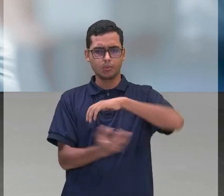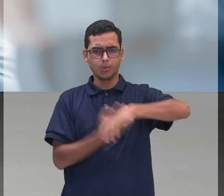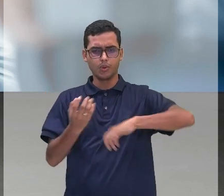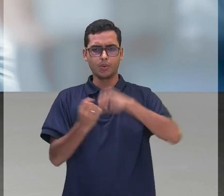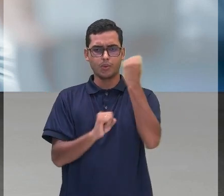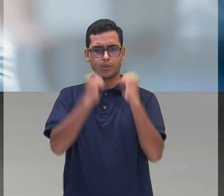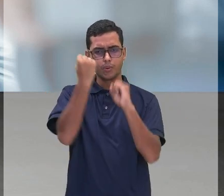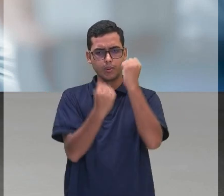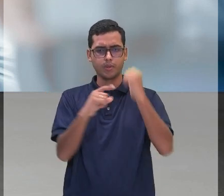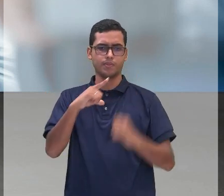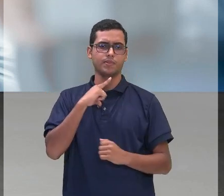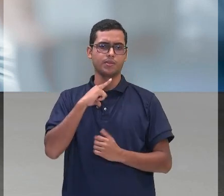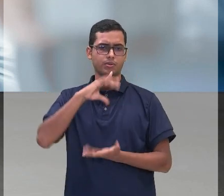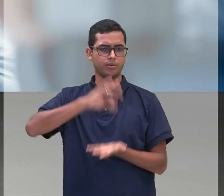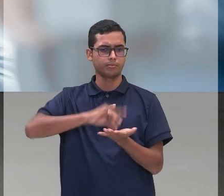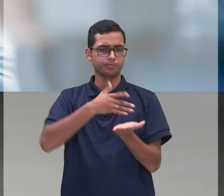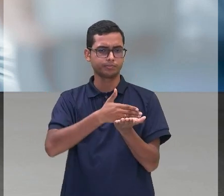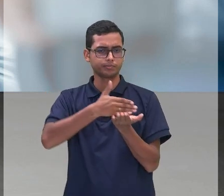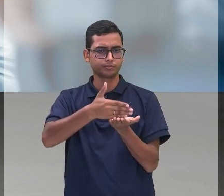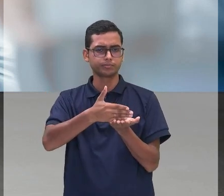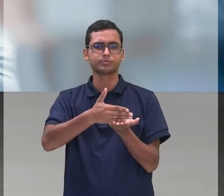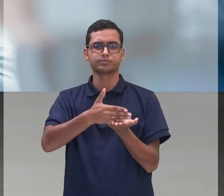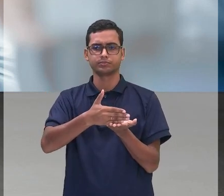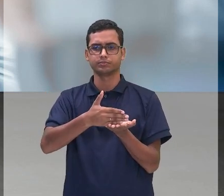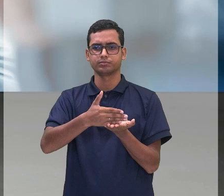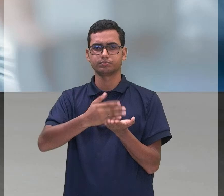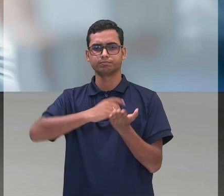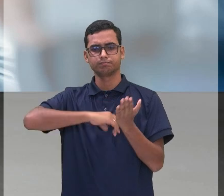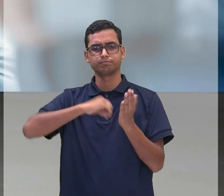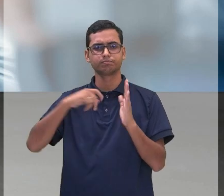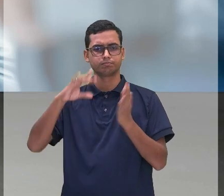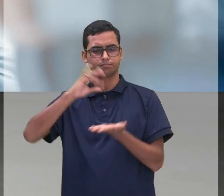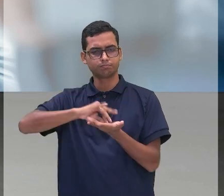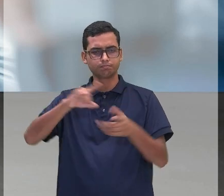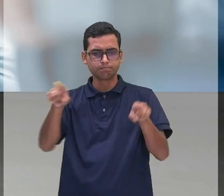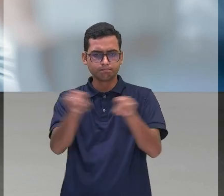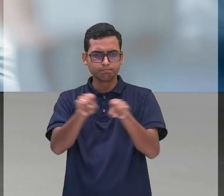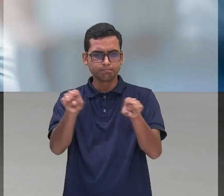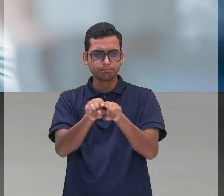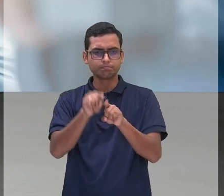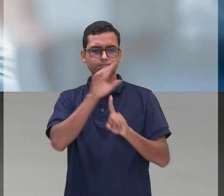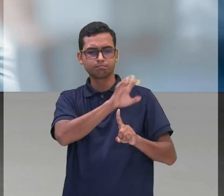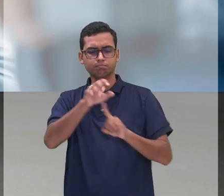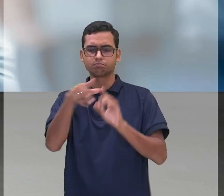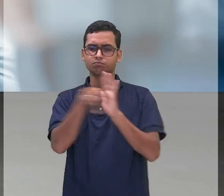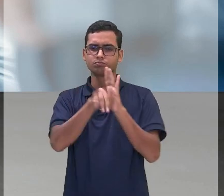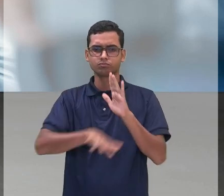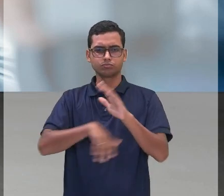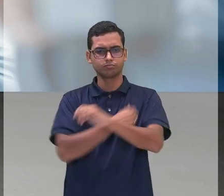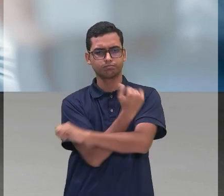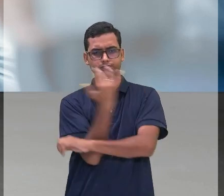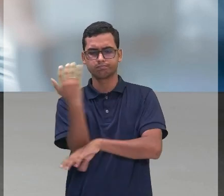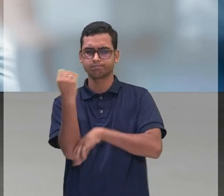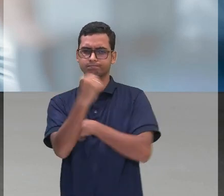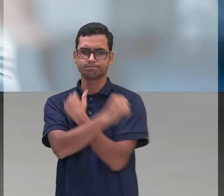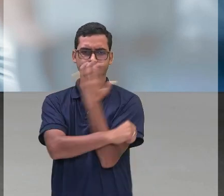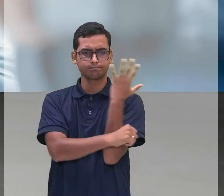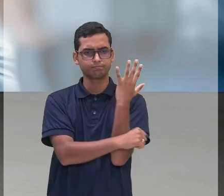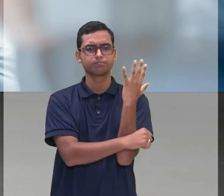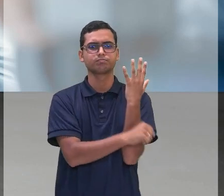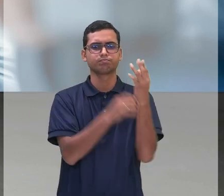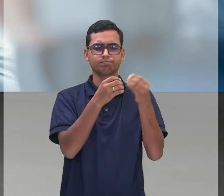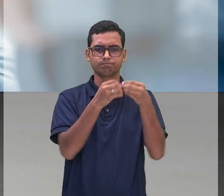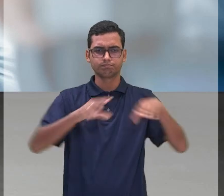gente iniciou na verdade um impacto ambiental, né? Então a gente tem essa relação da Revolução Industrial com o